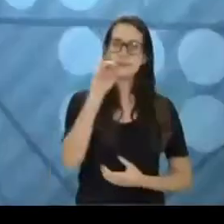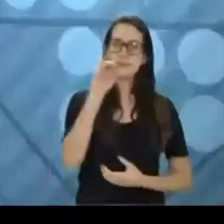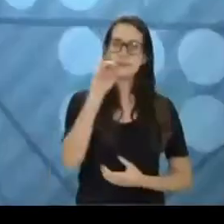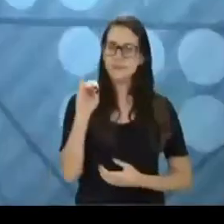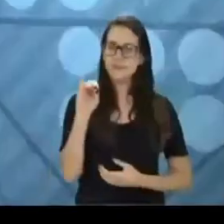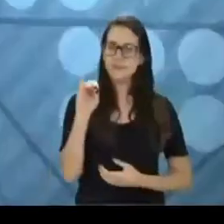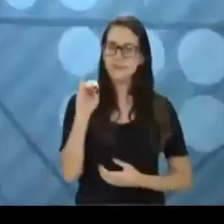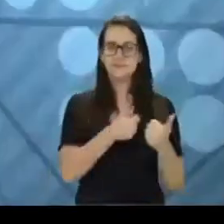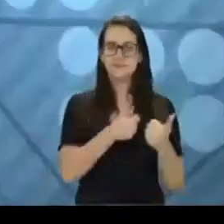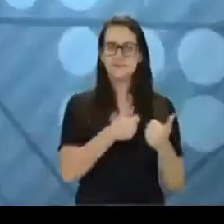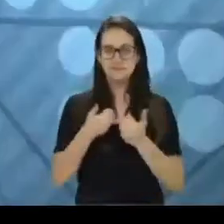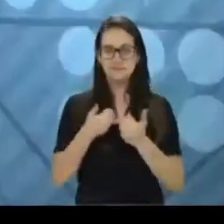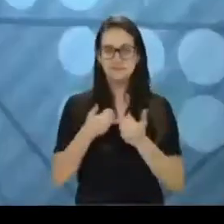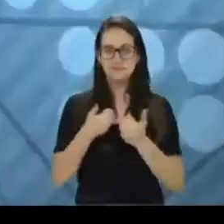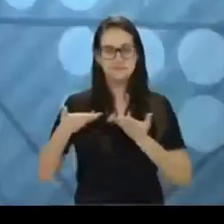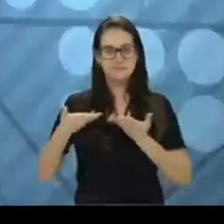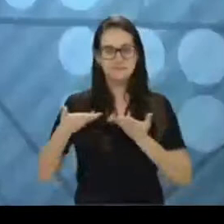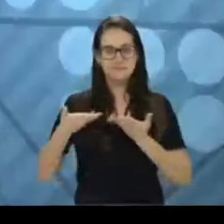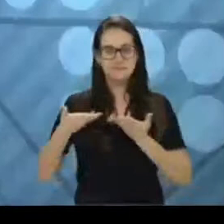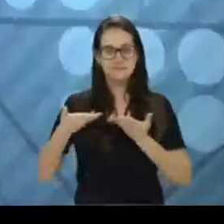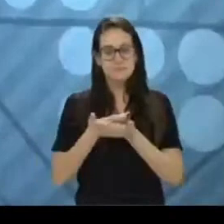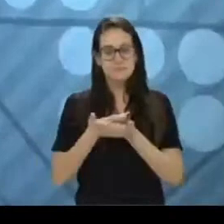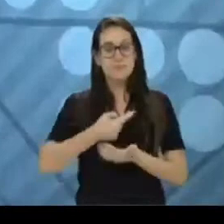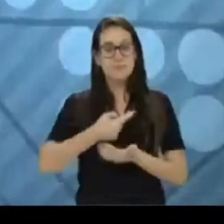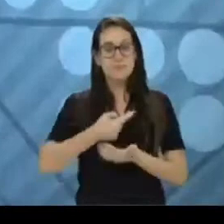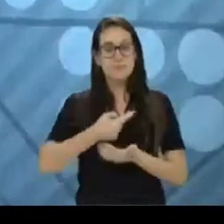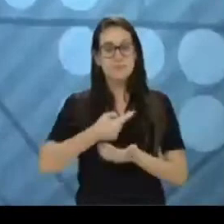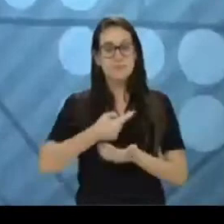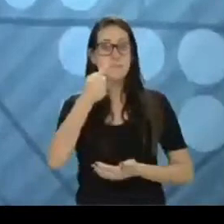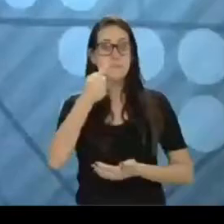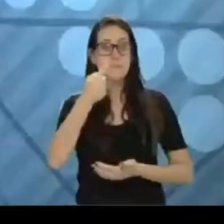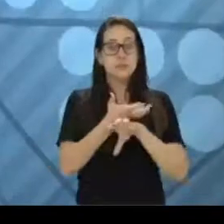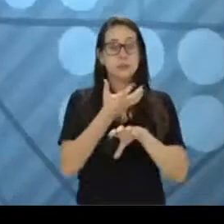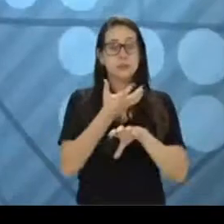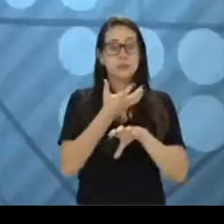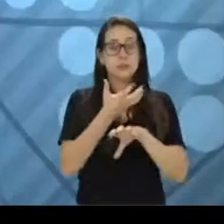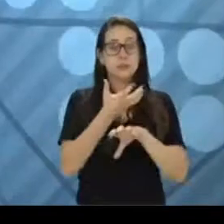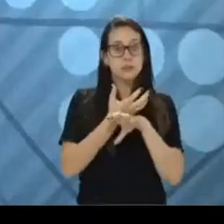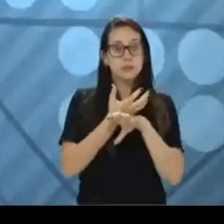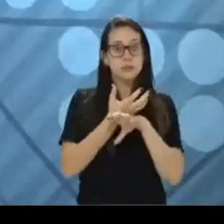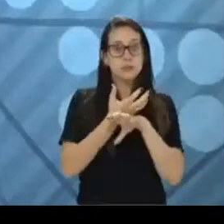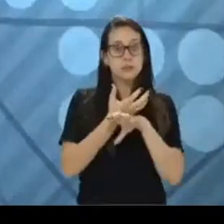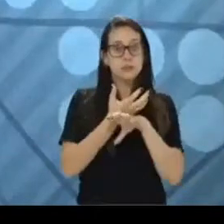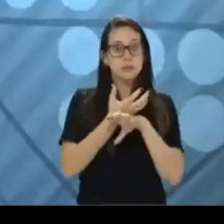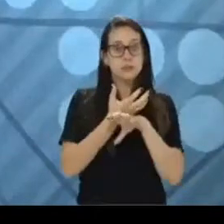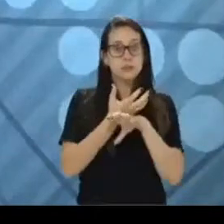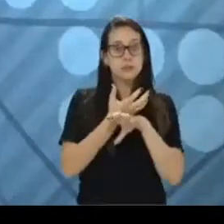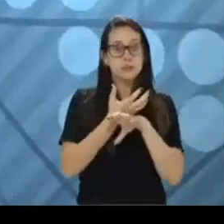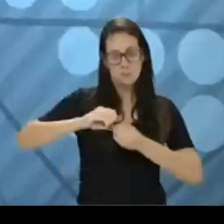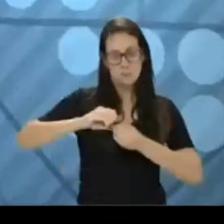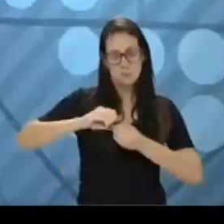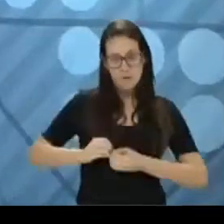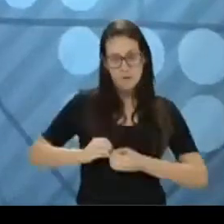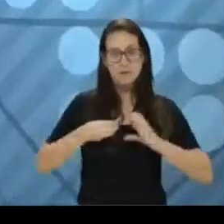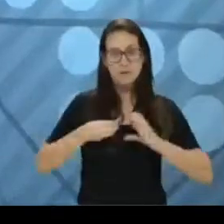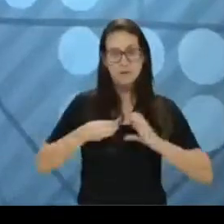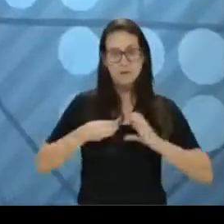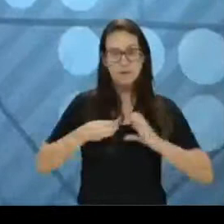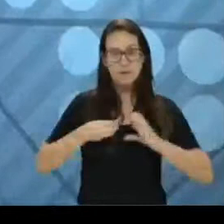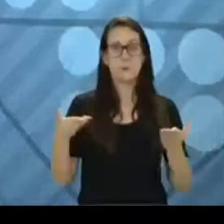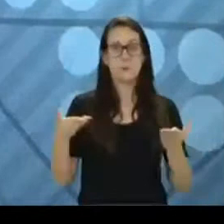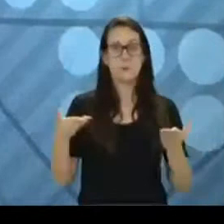Olá, aluno, seja bem-vindo à nossa primeira teleaula da disciplina de Ciências Moleculares e Celulares. Eu sou a professora Ana Paula e na nossa